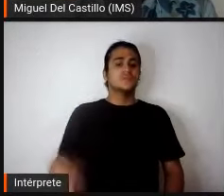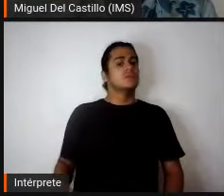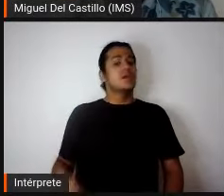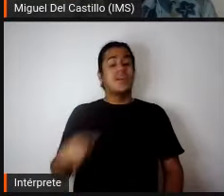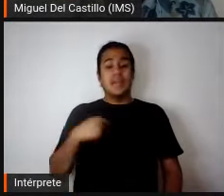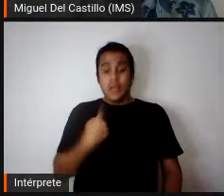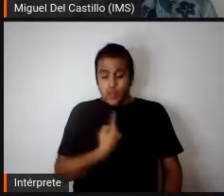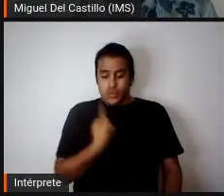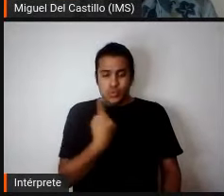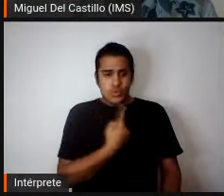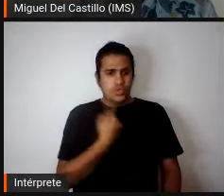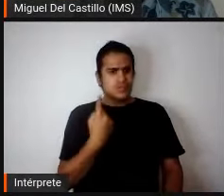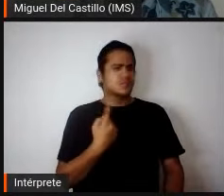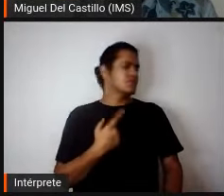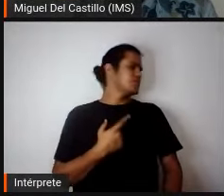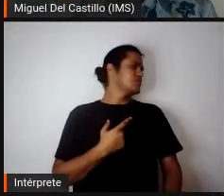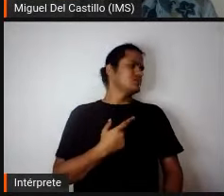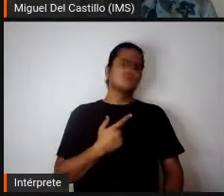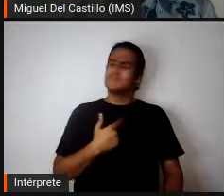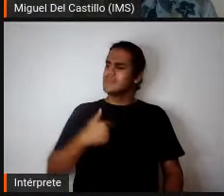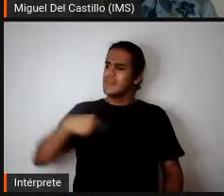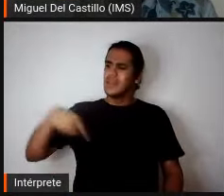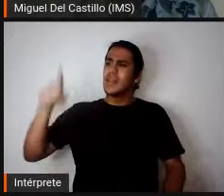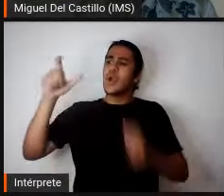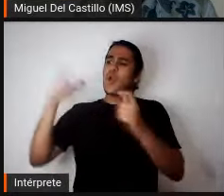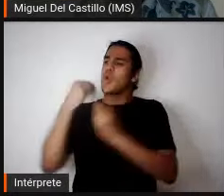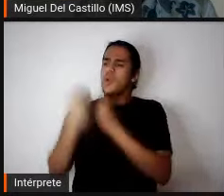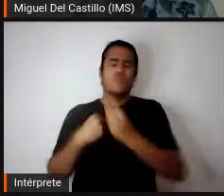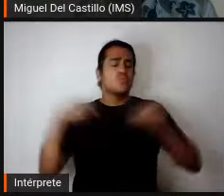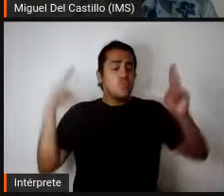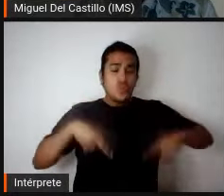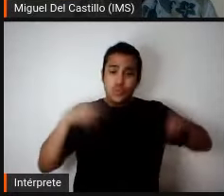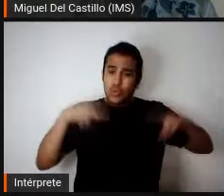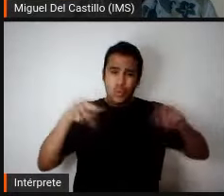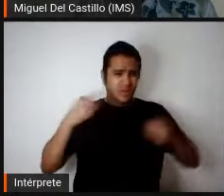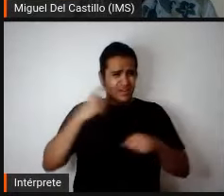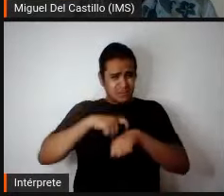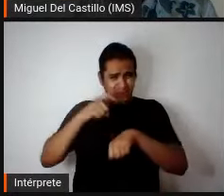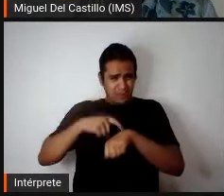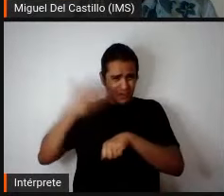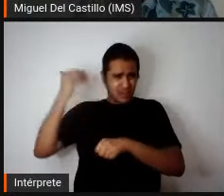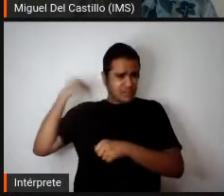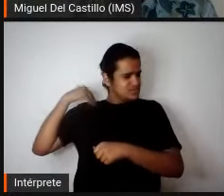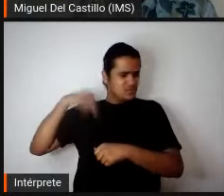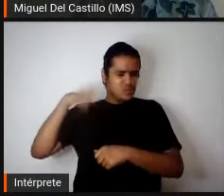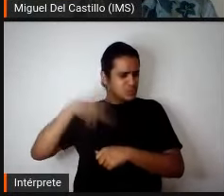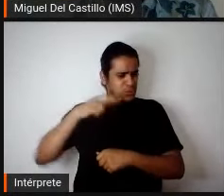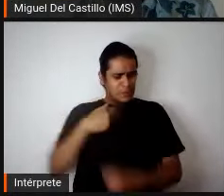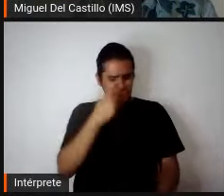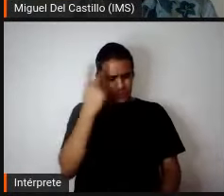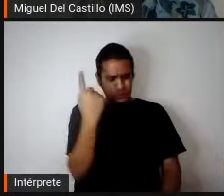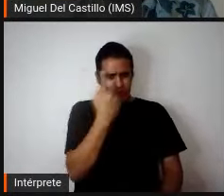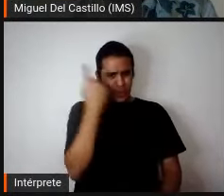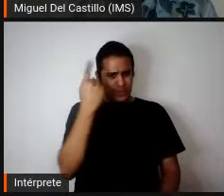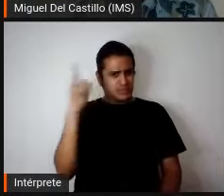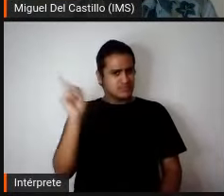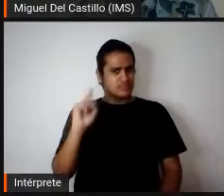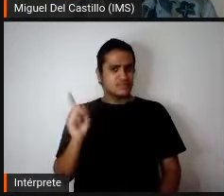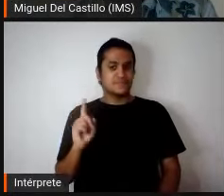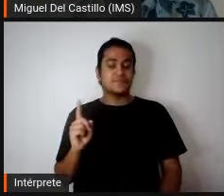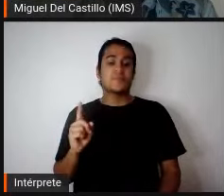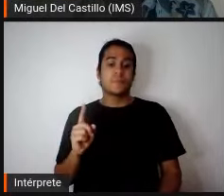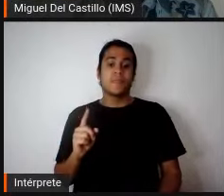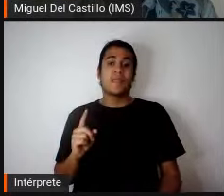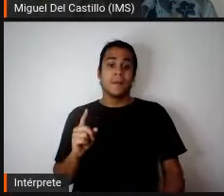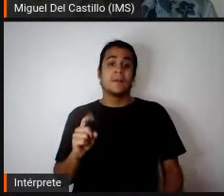sozinha naquela época saberia onde ir. Então, essas viagens, que foram